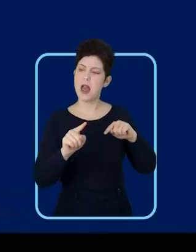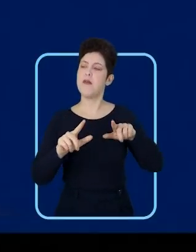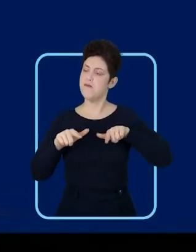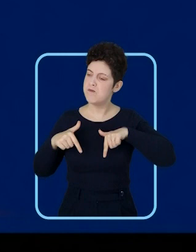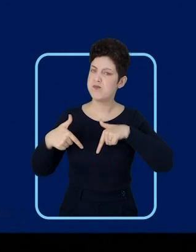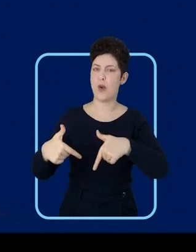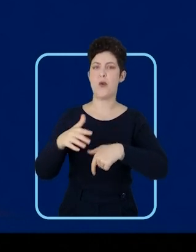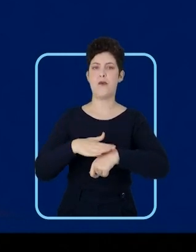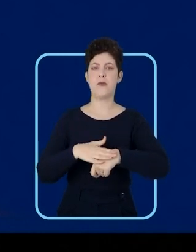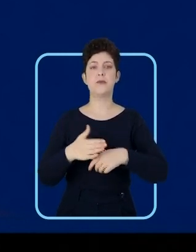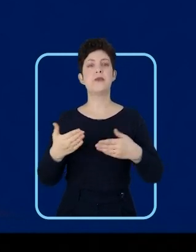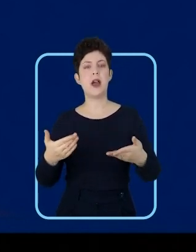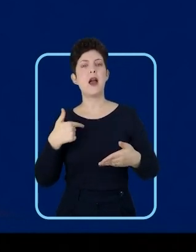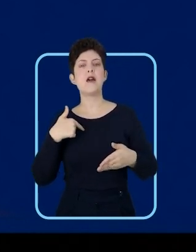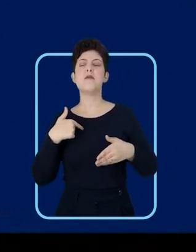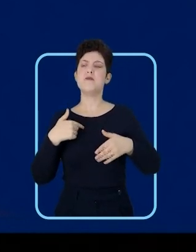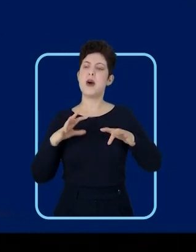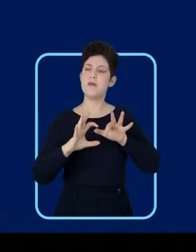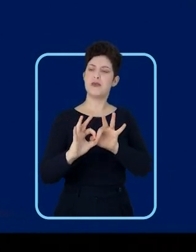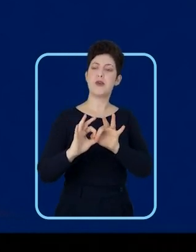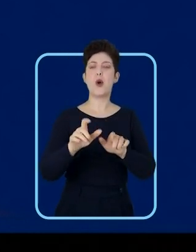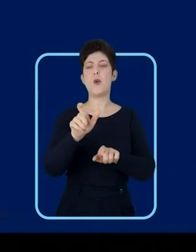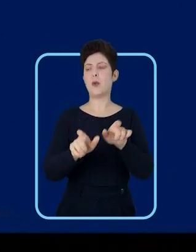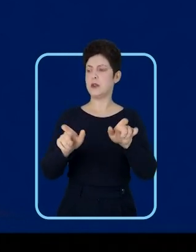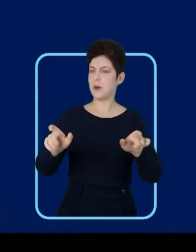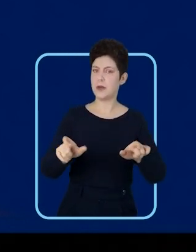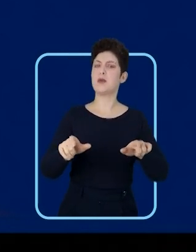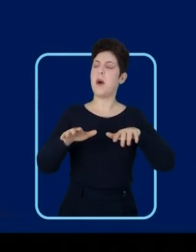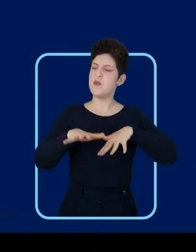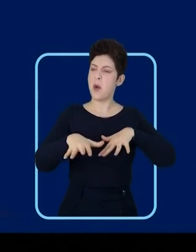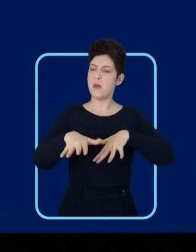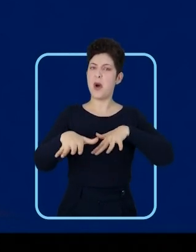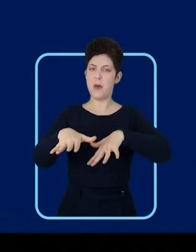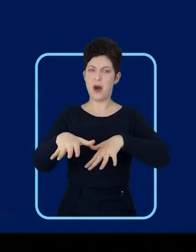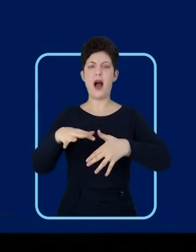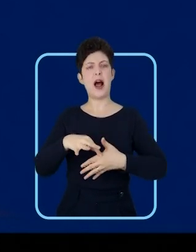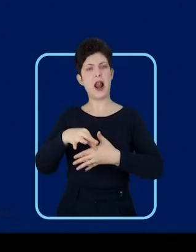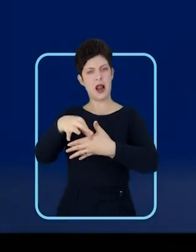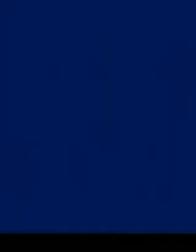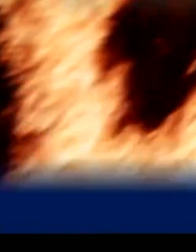República. Soraya é diferente porque pensa igual a você.